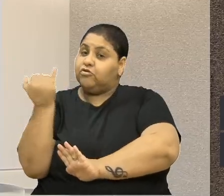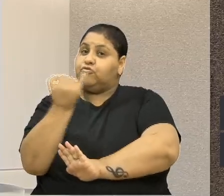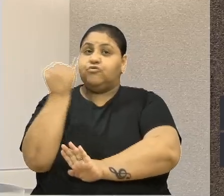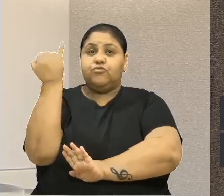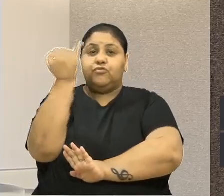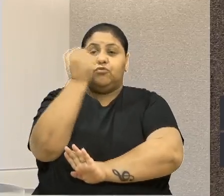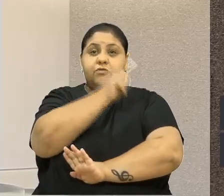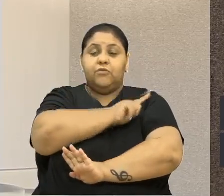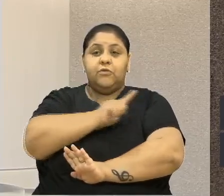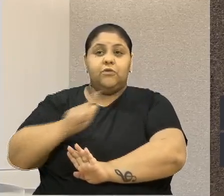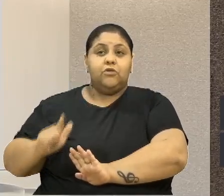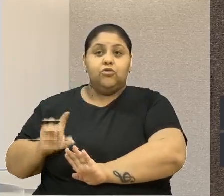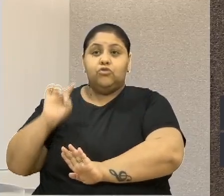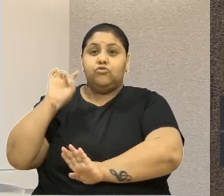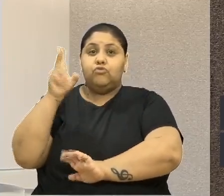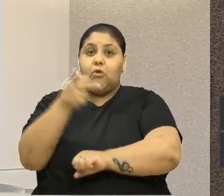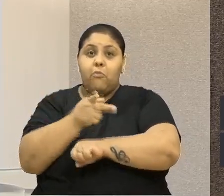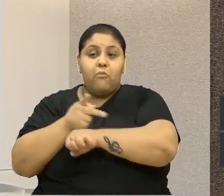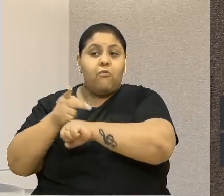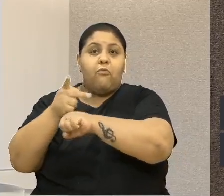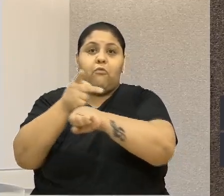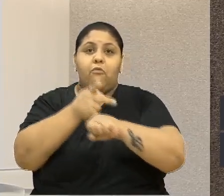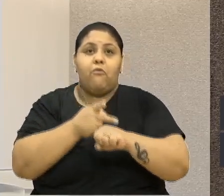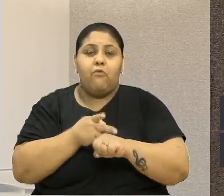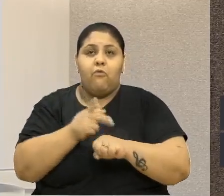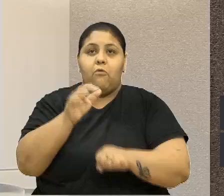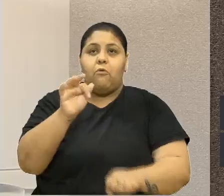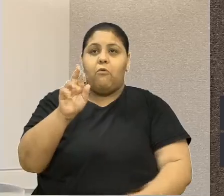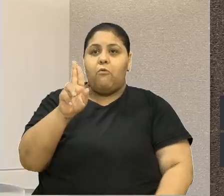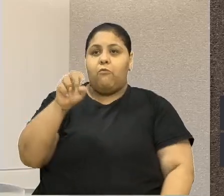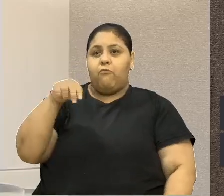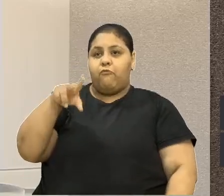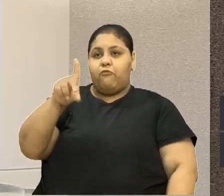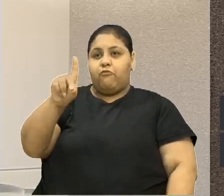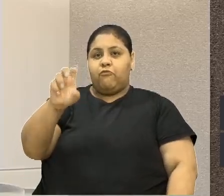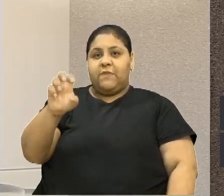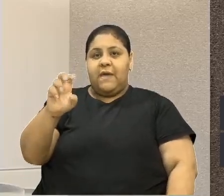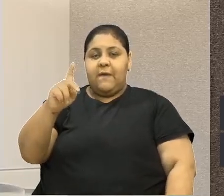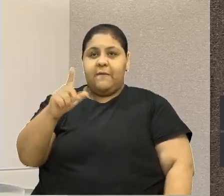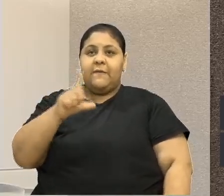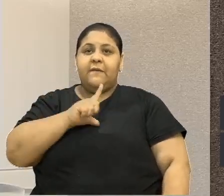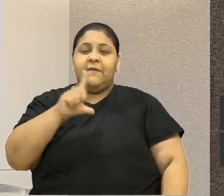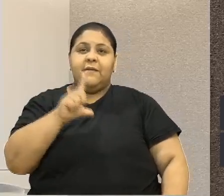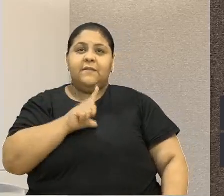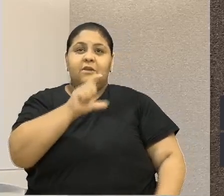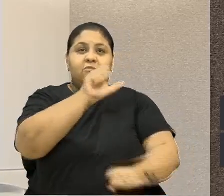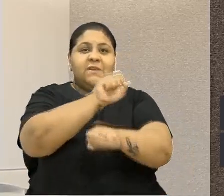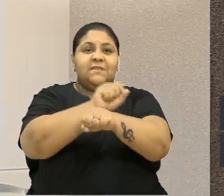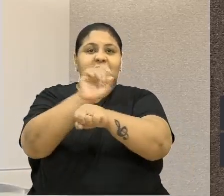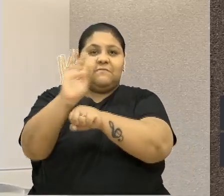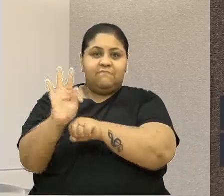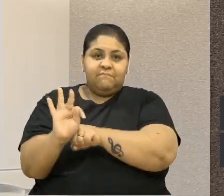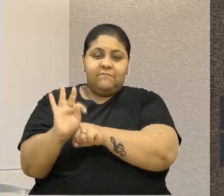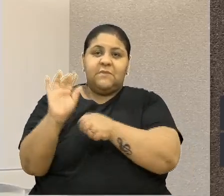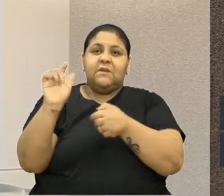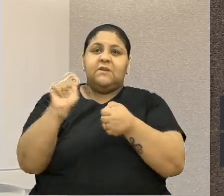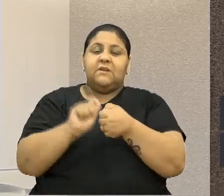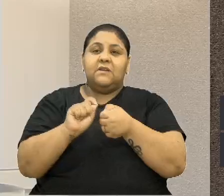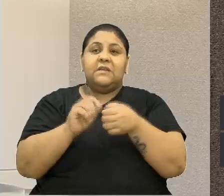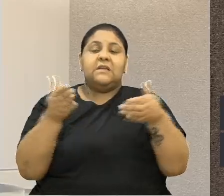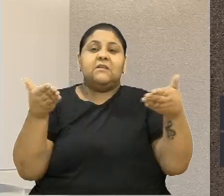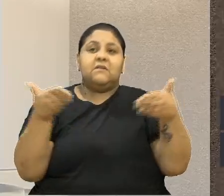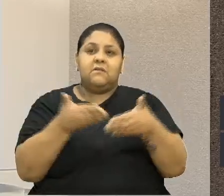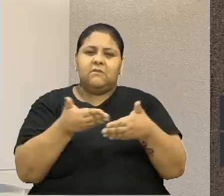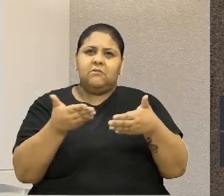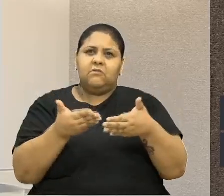que o governo municipal vá atrás. Sobre Fundeb. Existe uma startup que já